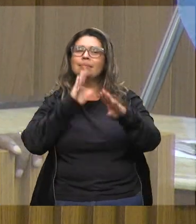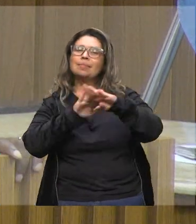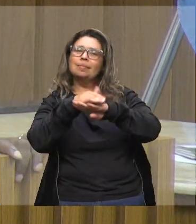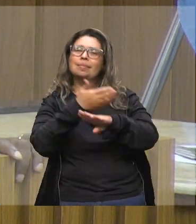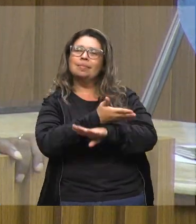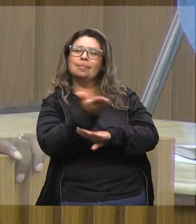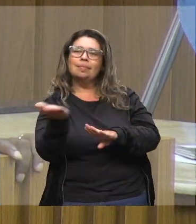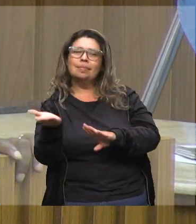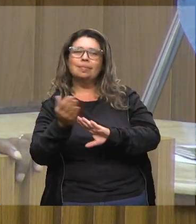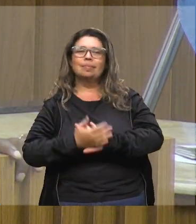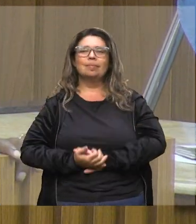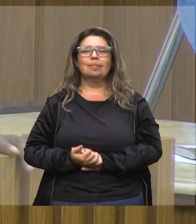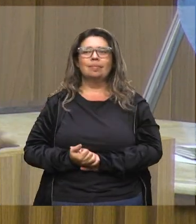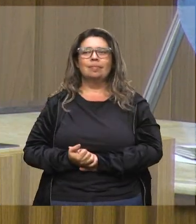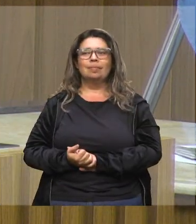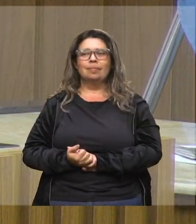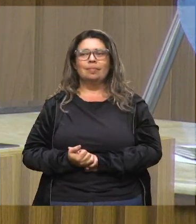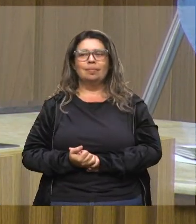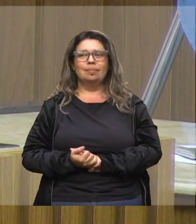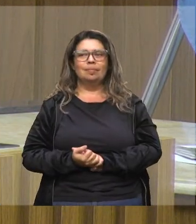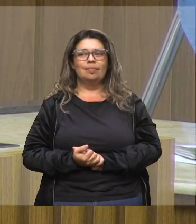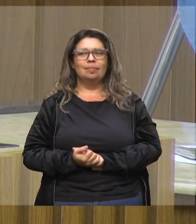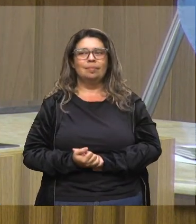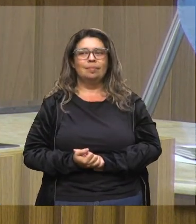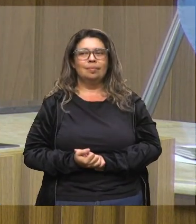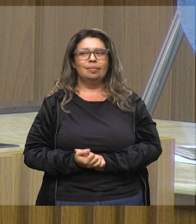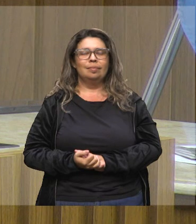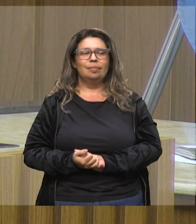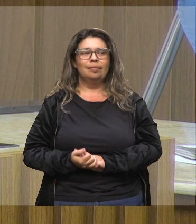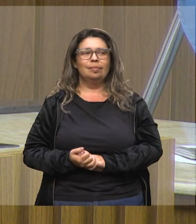Com o presidente da Comissão de Cidadania,